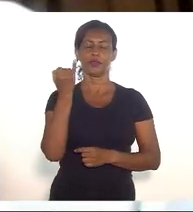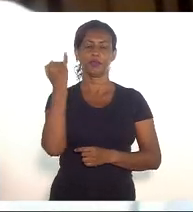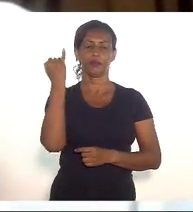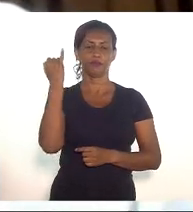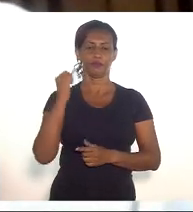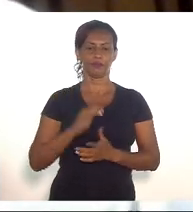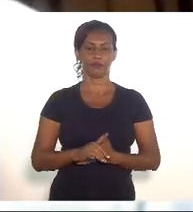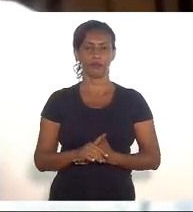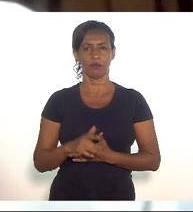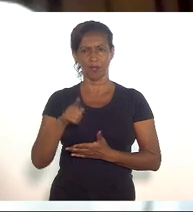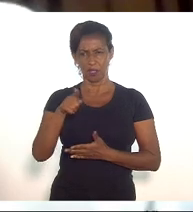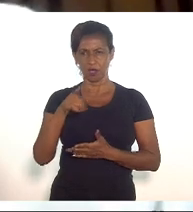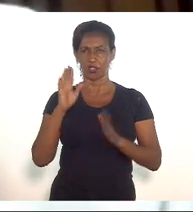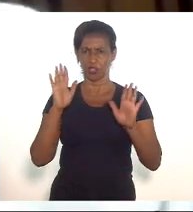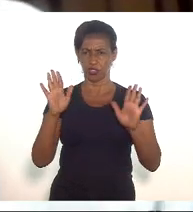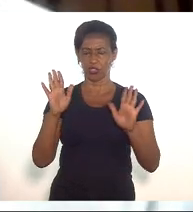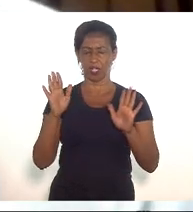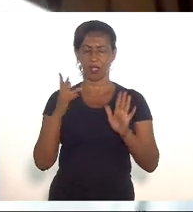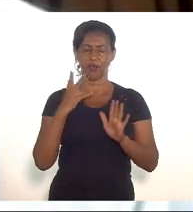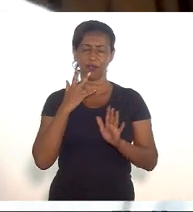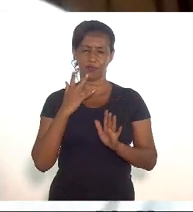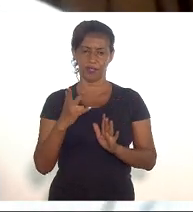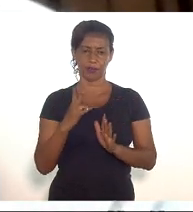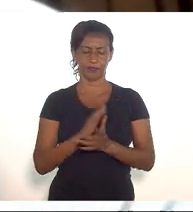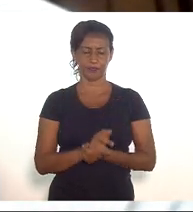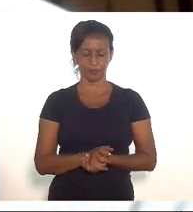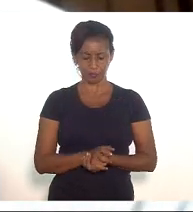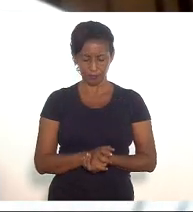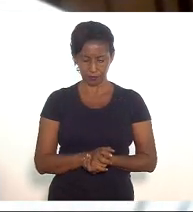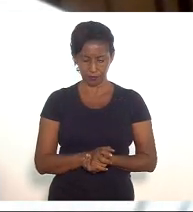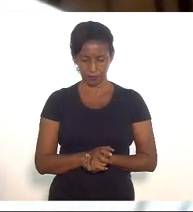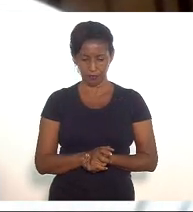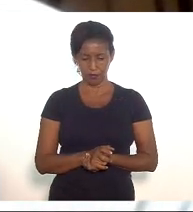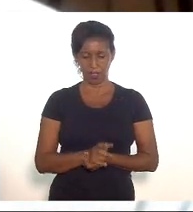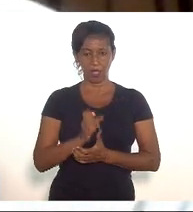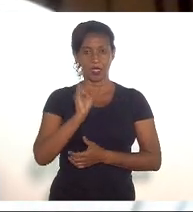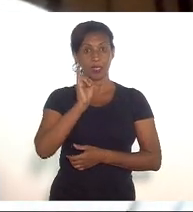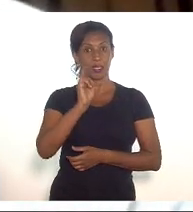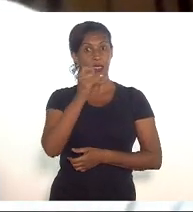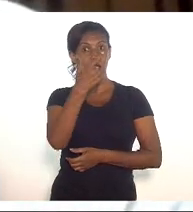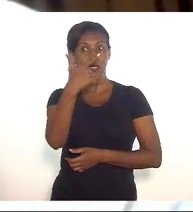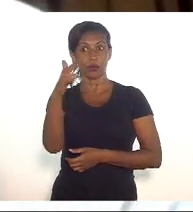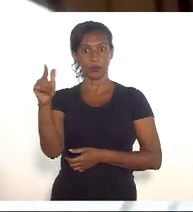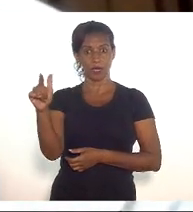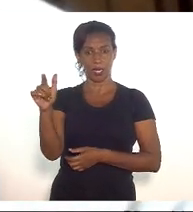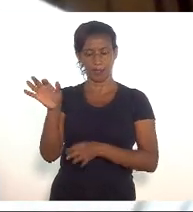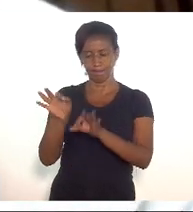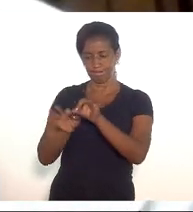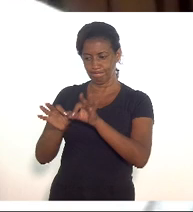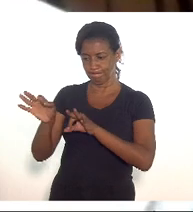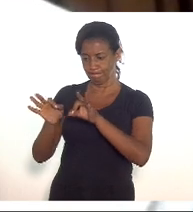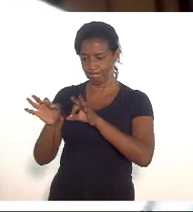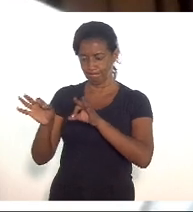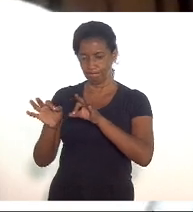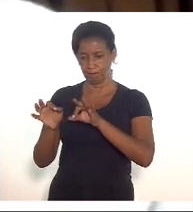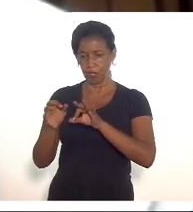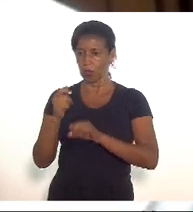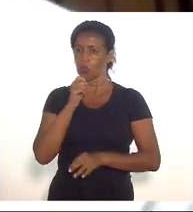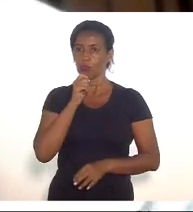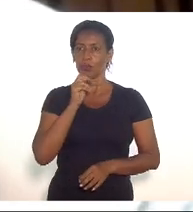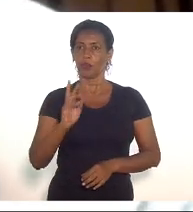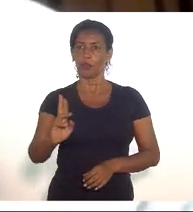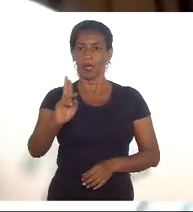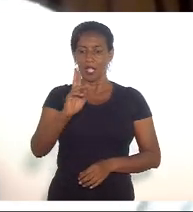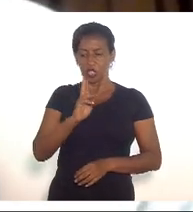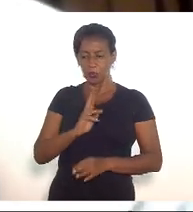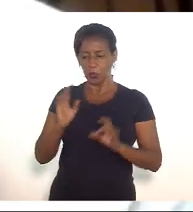Vossa Excelência já trouxe isso outras vezes, né? Sem planejamento não há um resultado efetivo para nenhuma